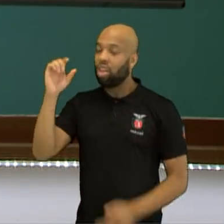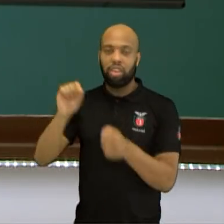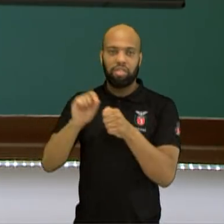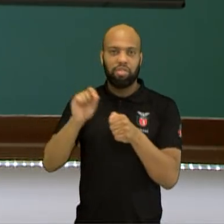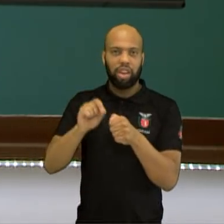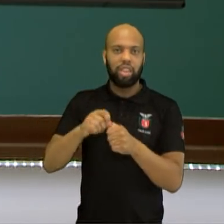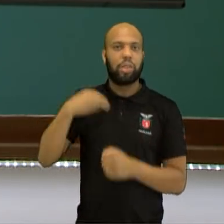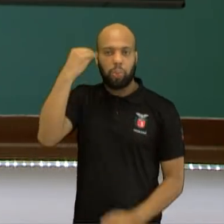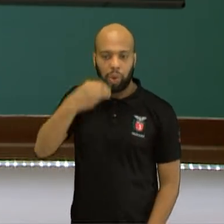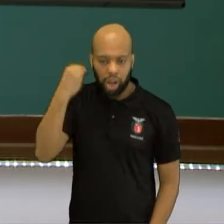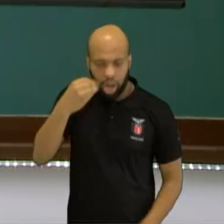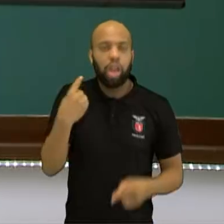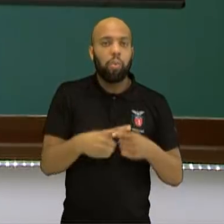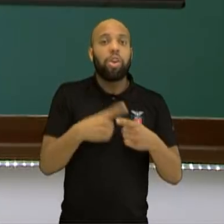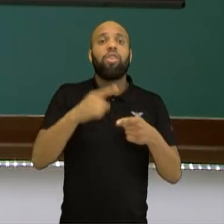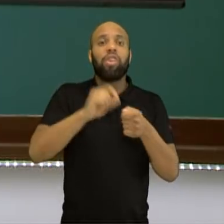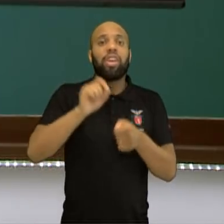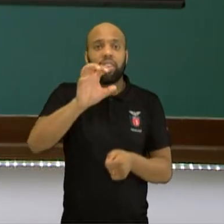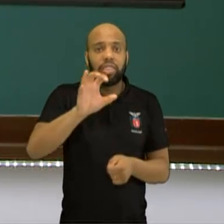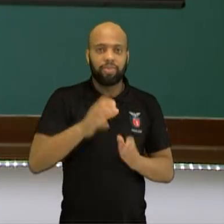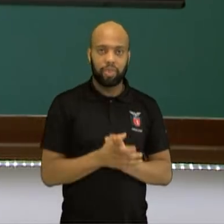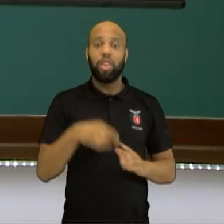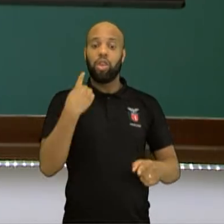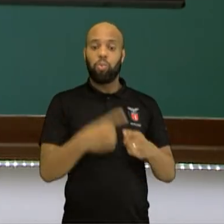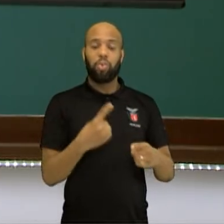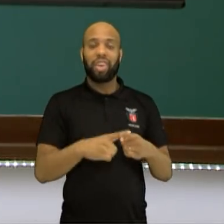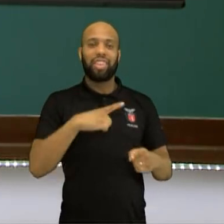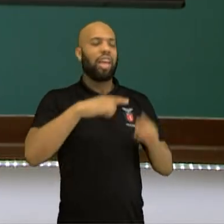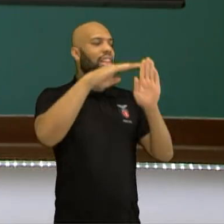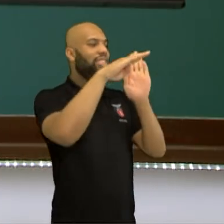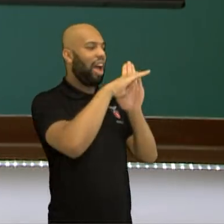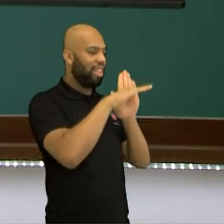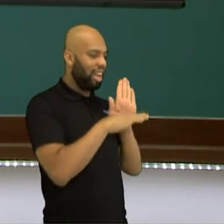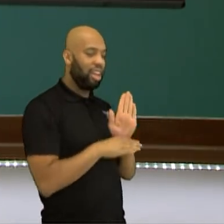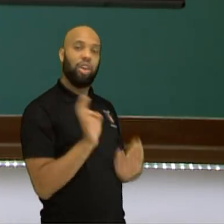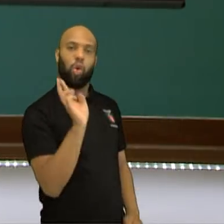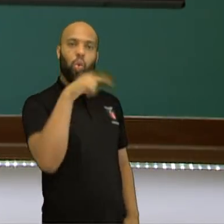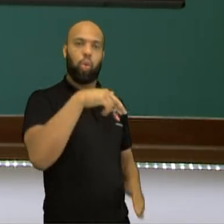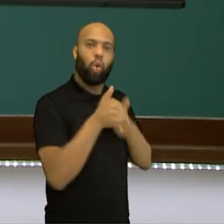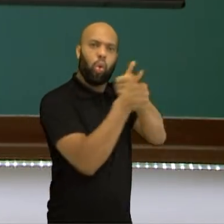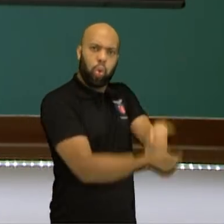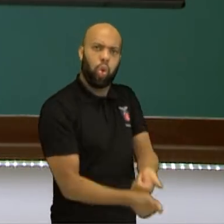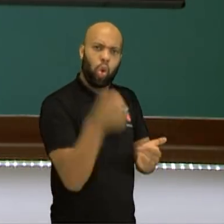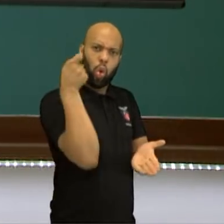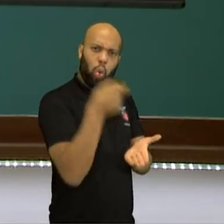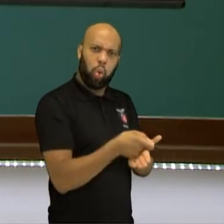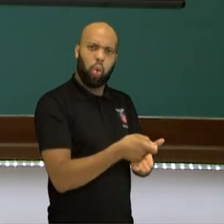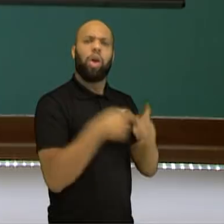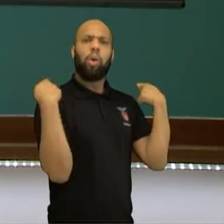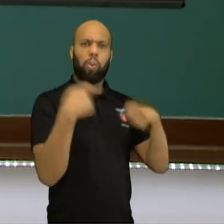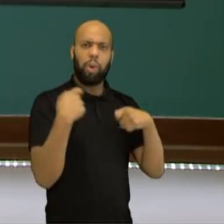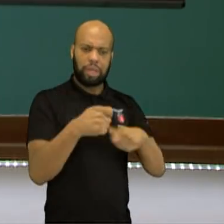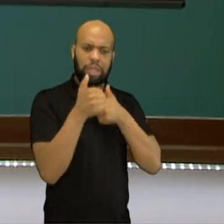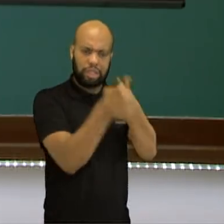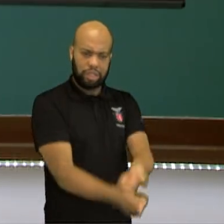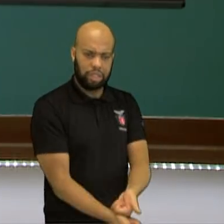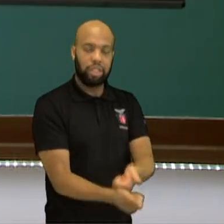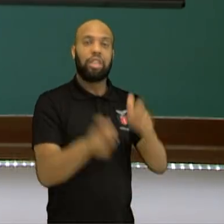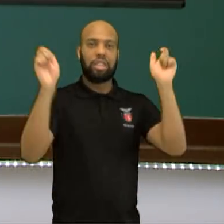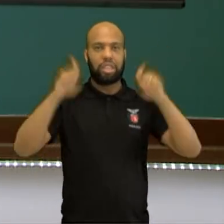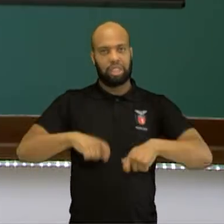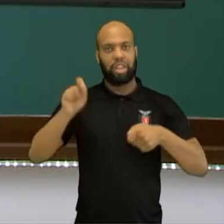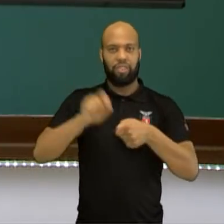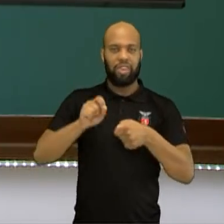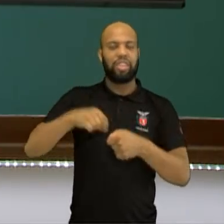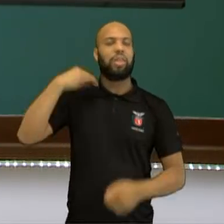é realizado justamente porque há um critério racional rigoroso que permite que ele